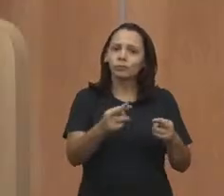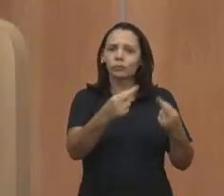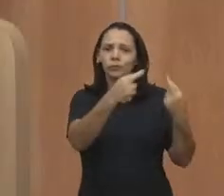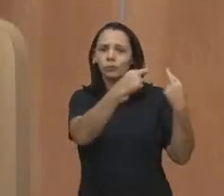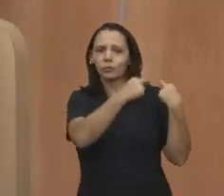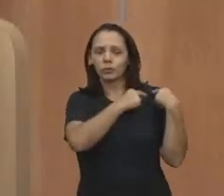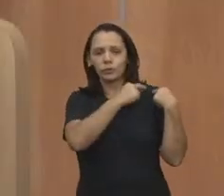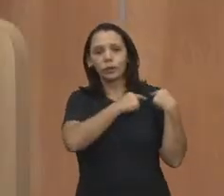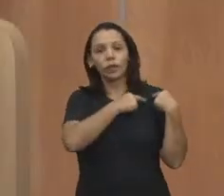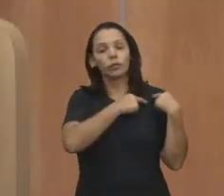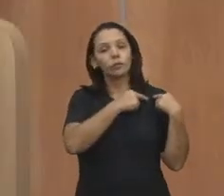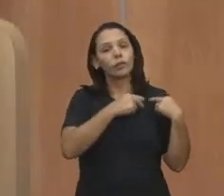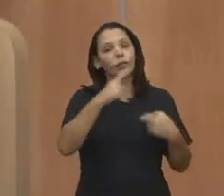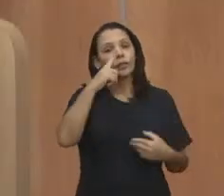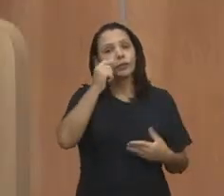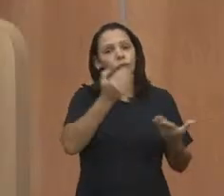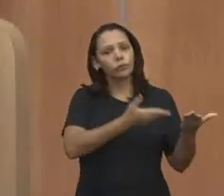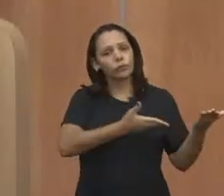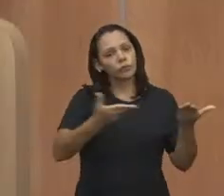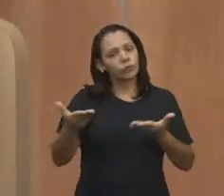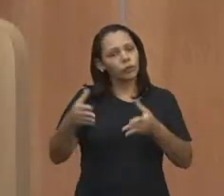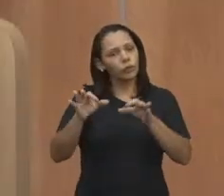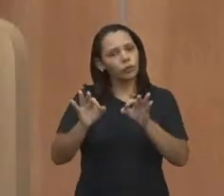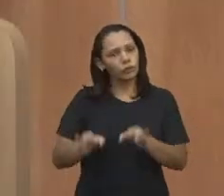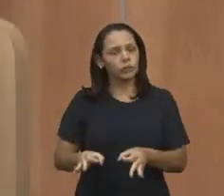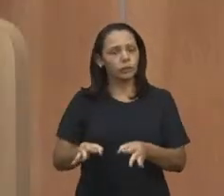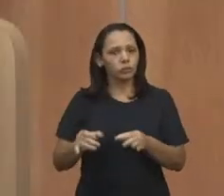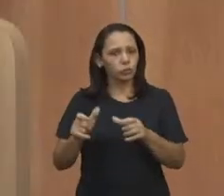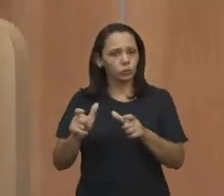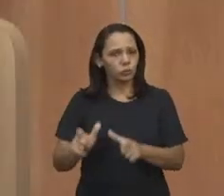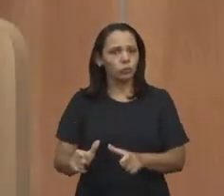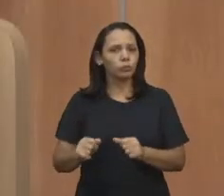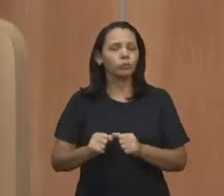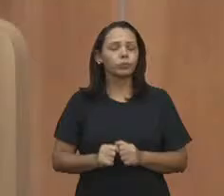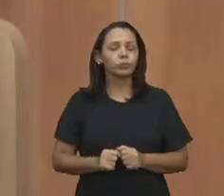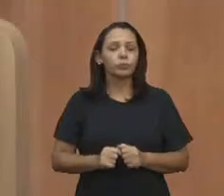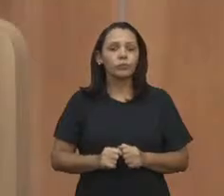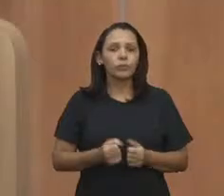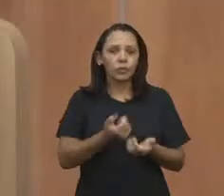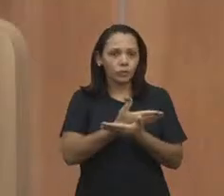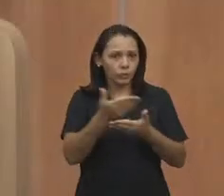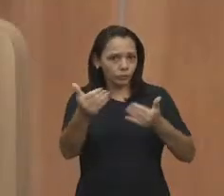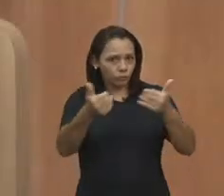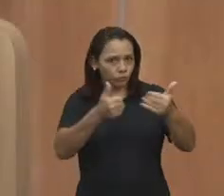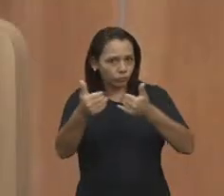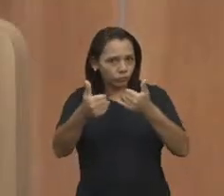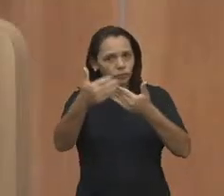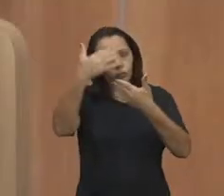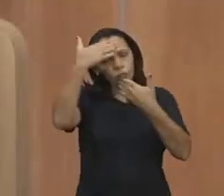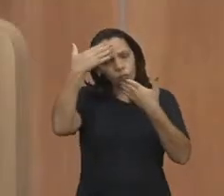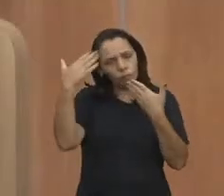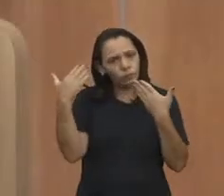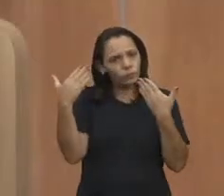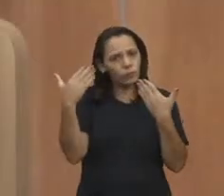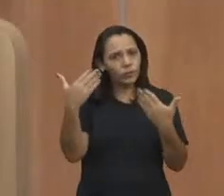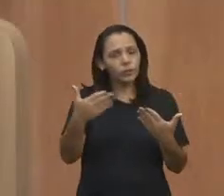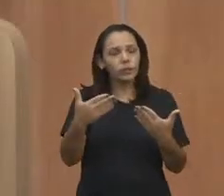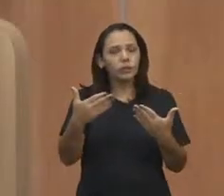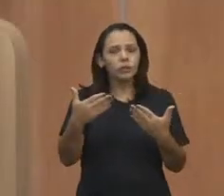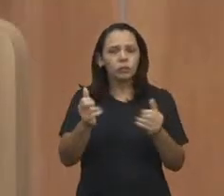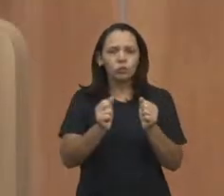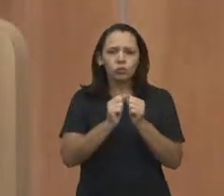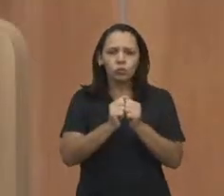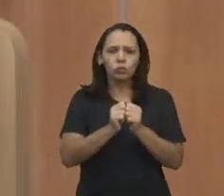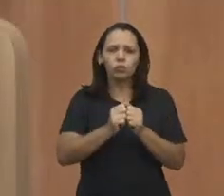esse descarte seja feito de maneira correta. Quero agradecer a todos os presentes, todos que estão aqui na galeria, para que a gente possa fazer um